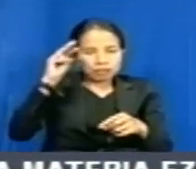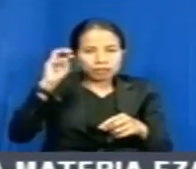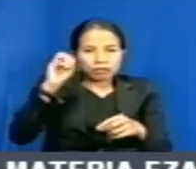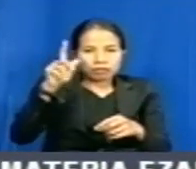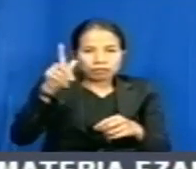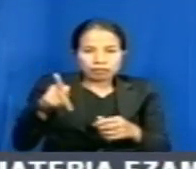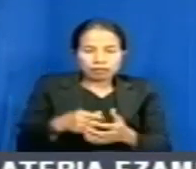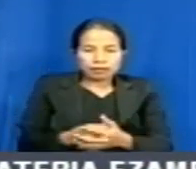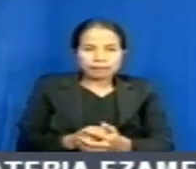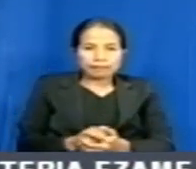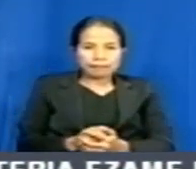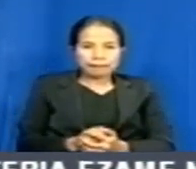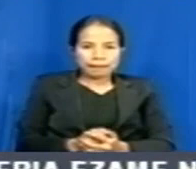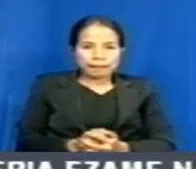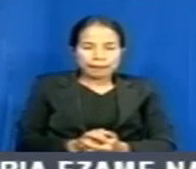Públicas.